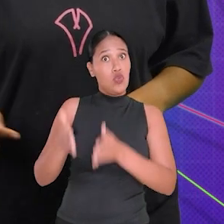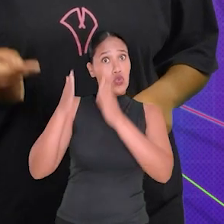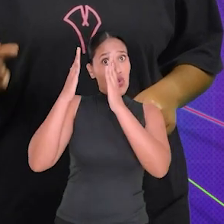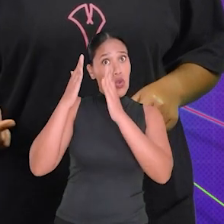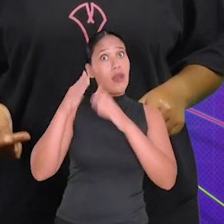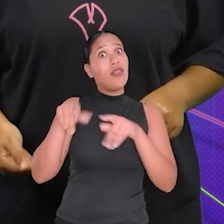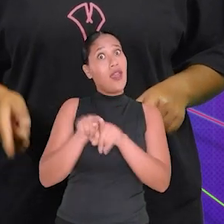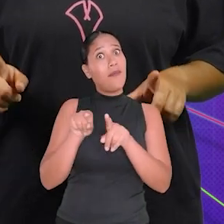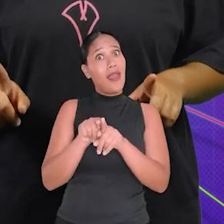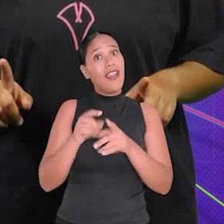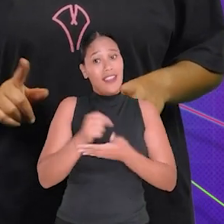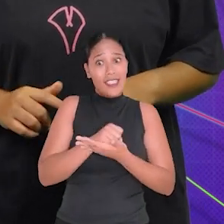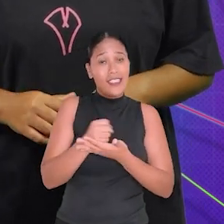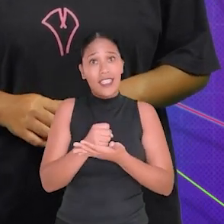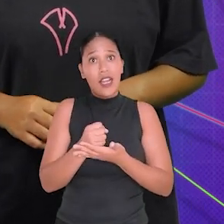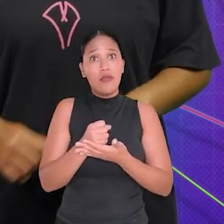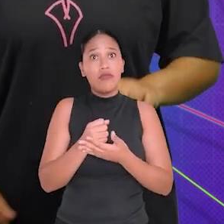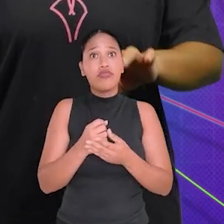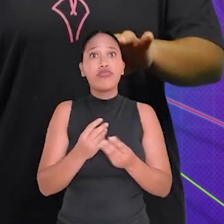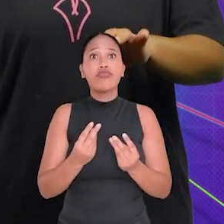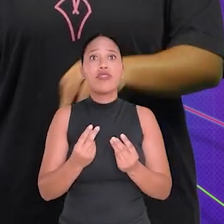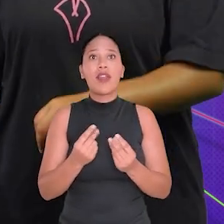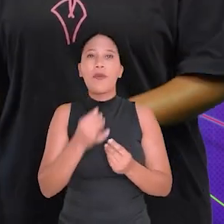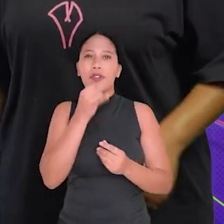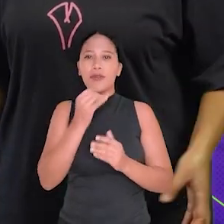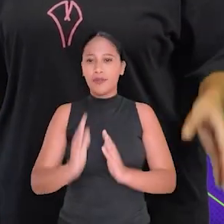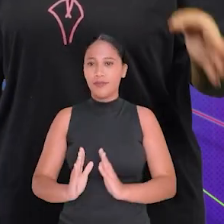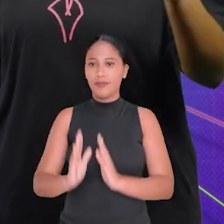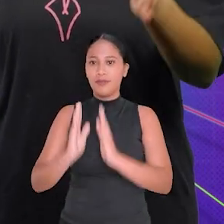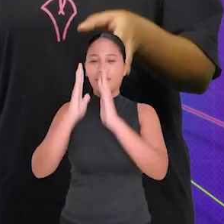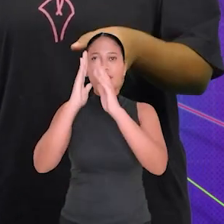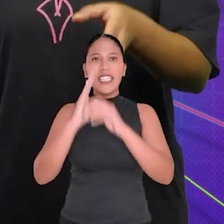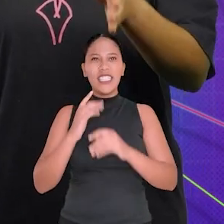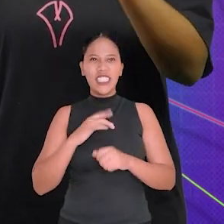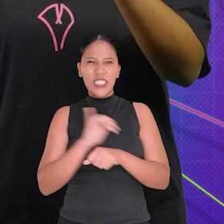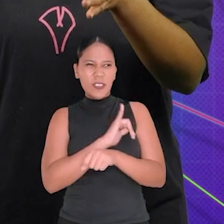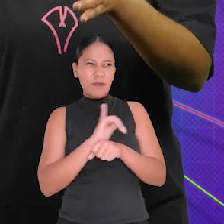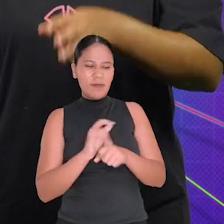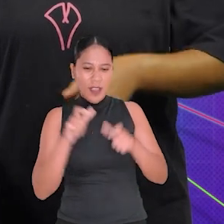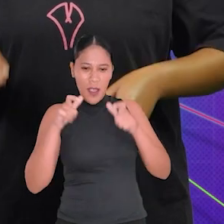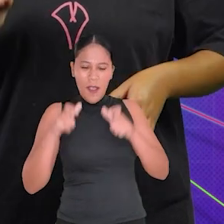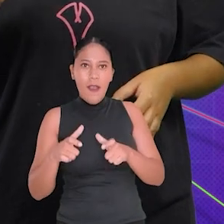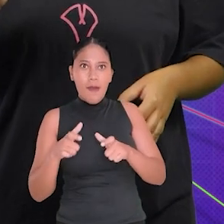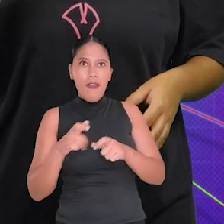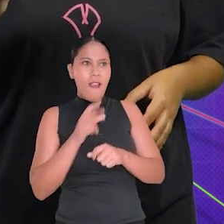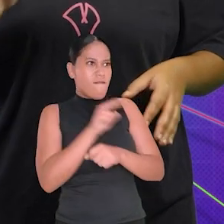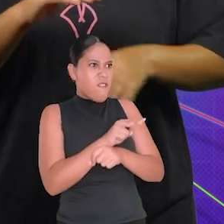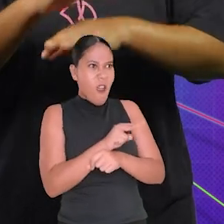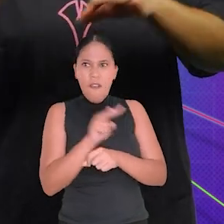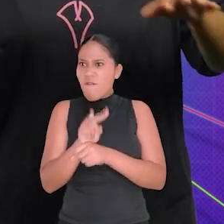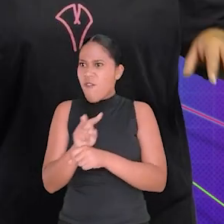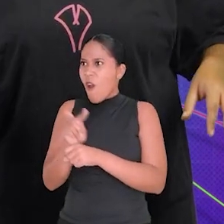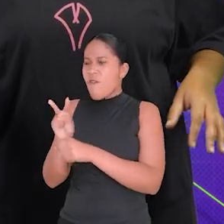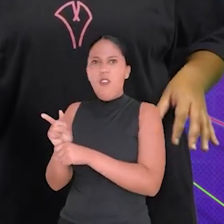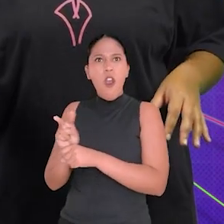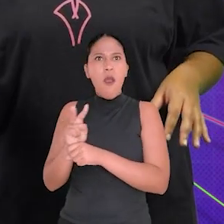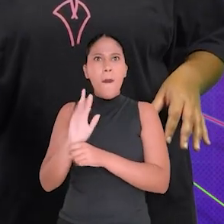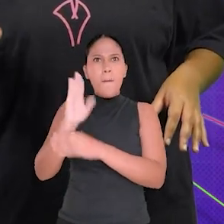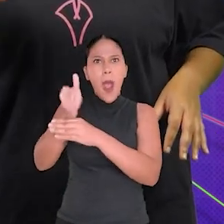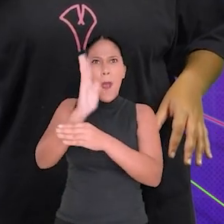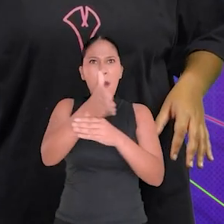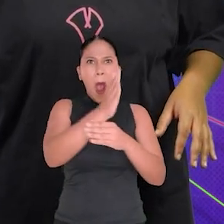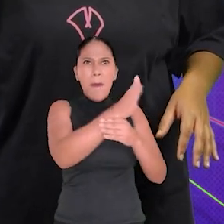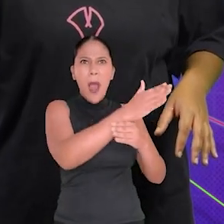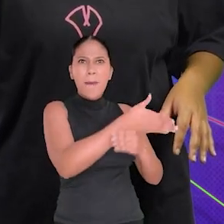e, consequentemente, o desempenho do jogador. Por exemplo, uma torre colocada em uma posição estratégica pode ser capaz de atacar vários balões ao mesmo